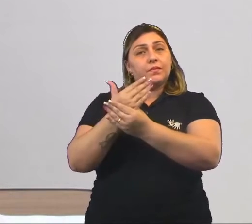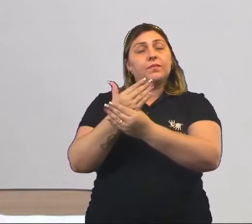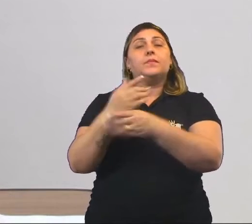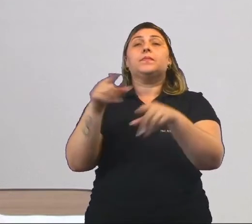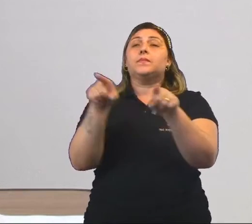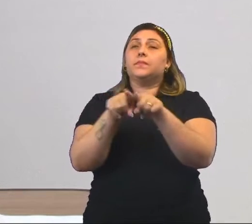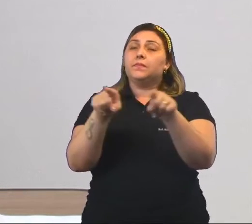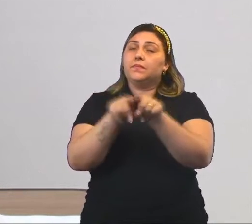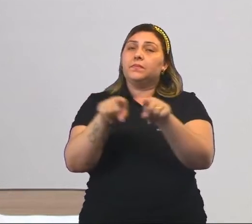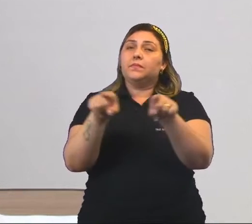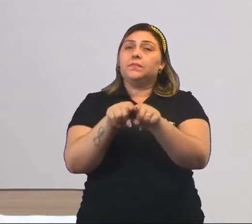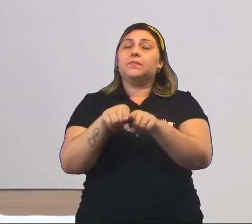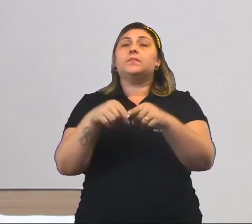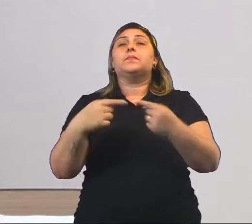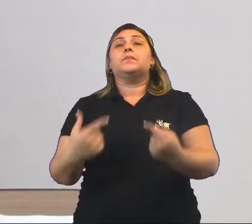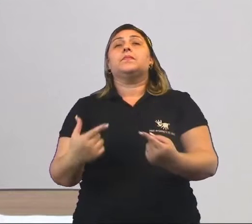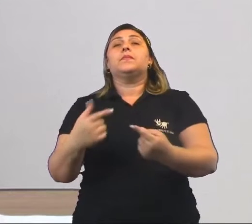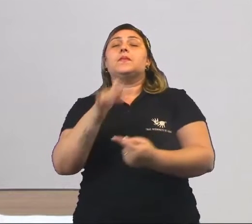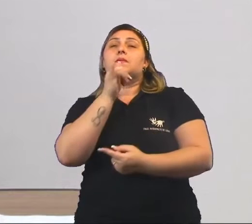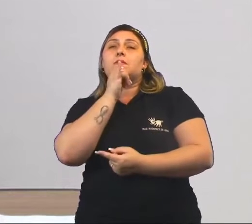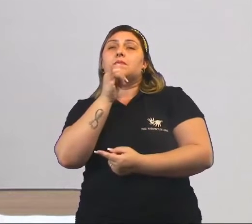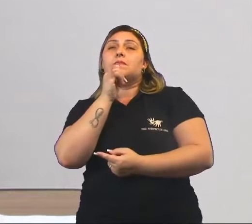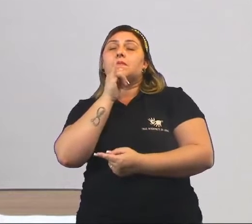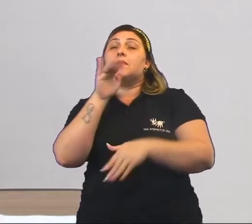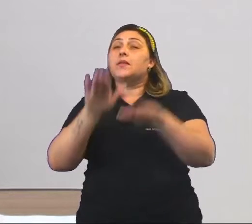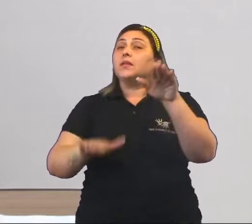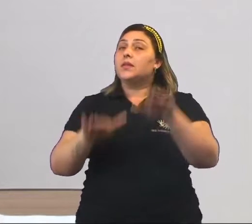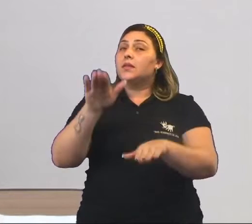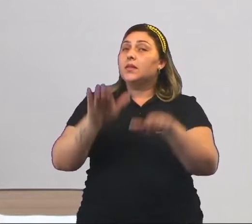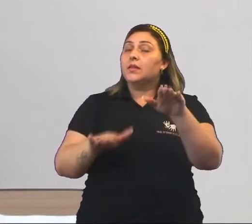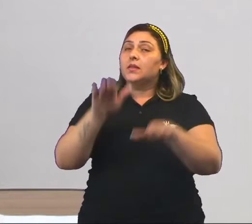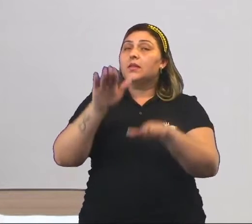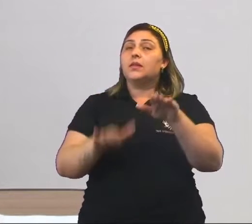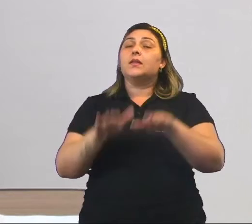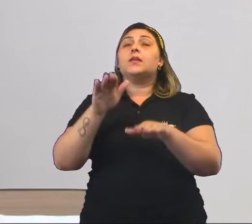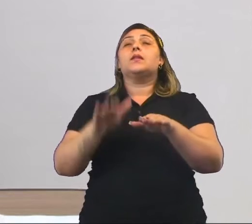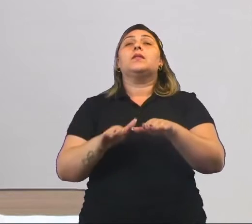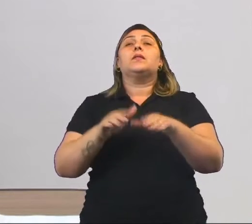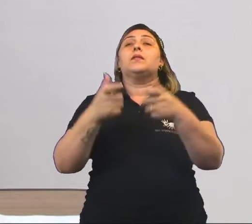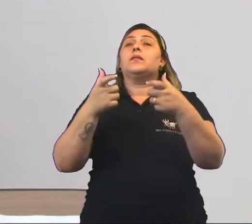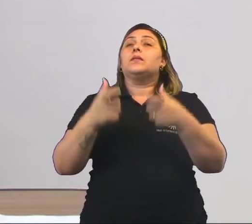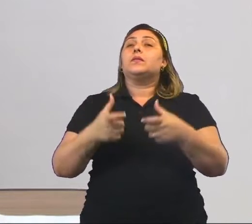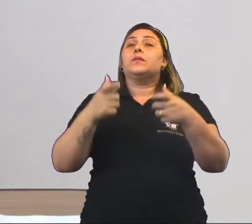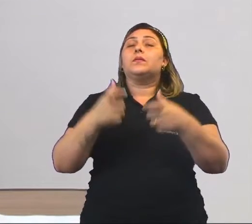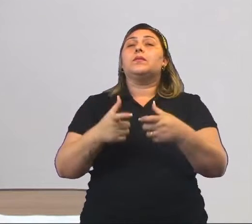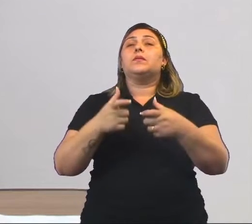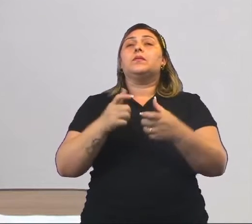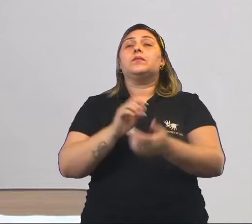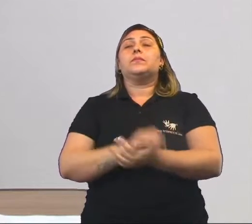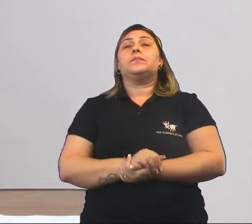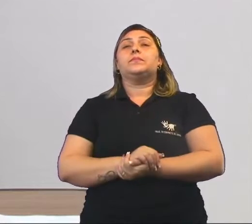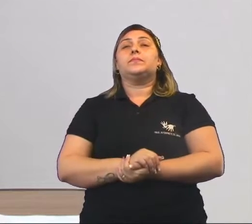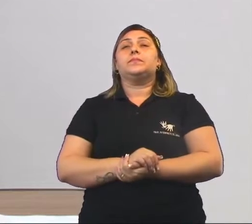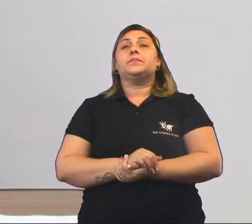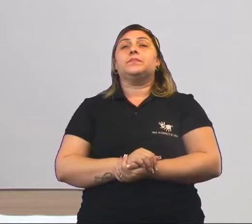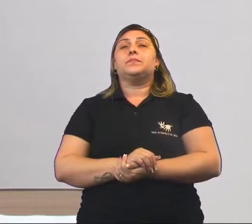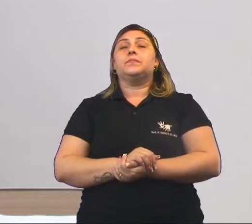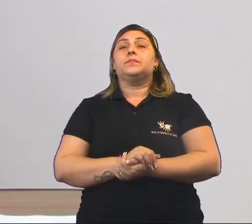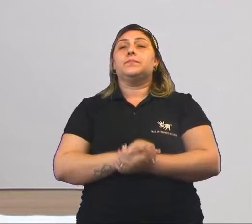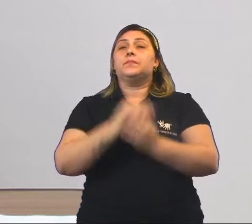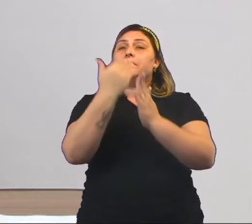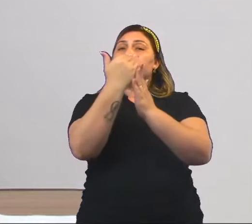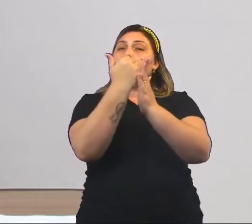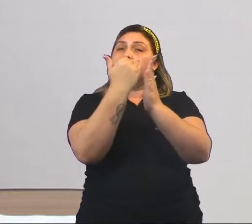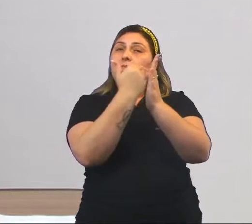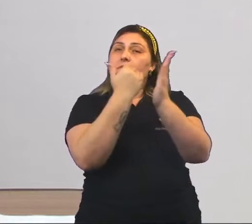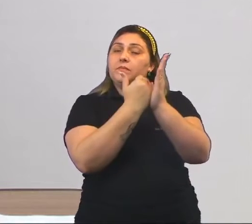eles também são exemplos disso, dependendo da categoria onde eles, como é que eu posso dizer, da escala que